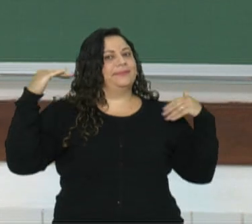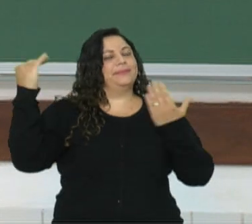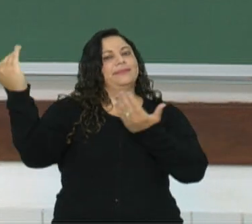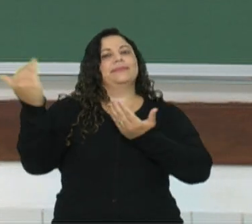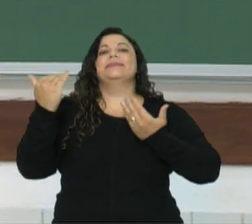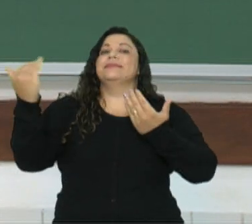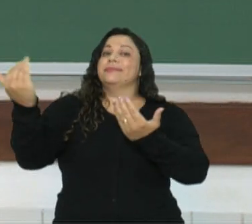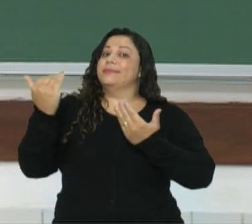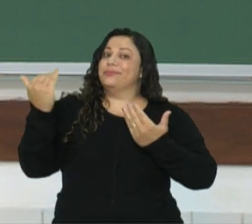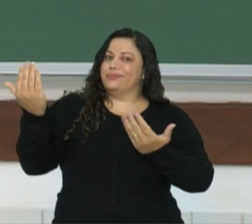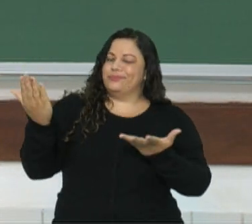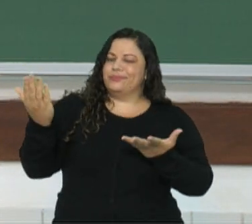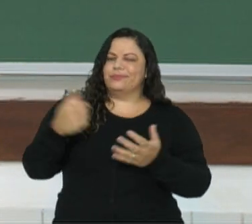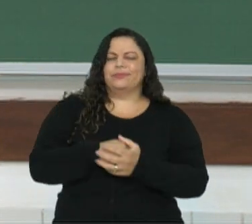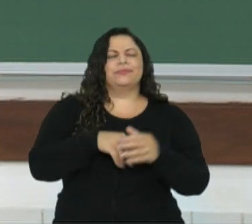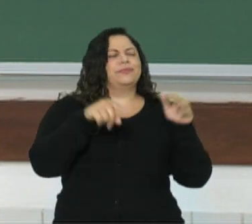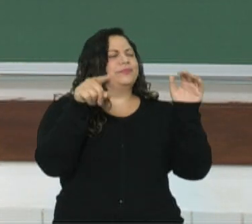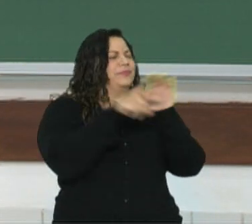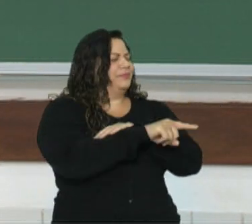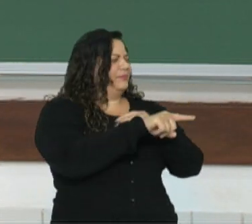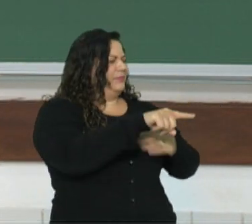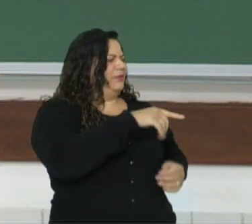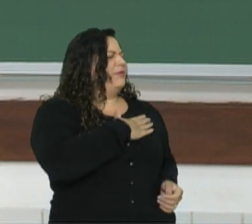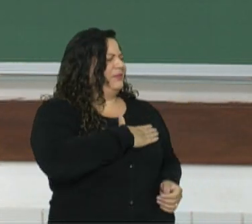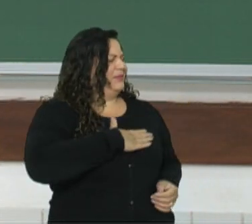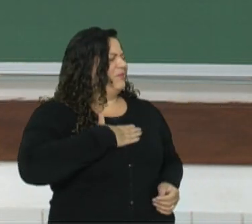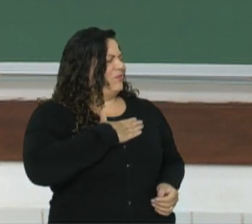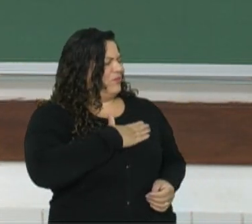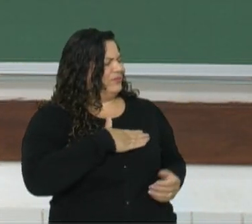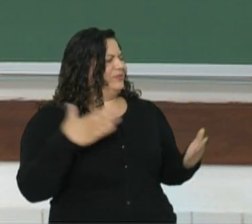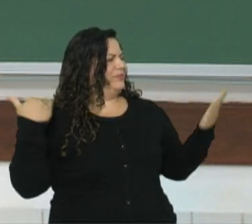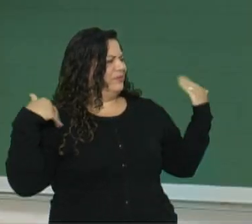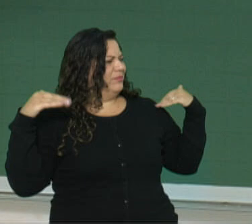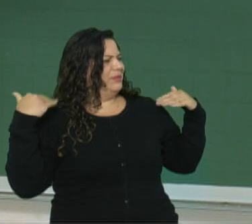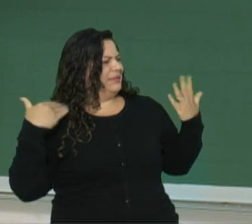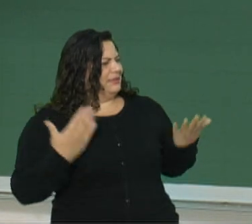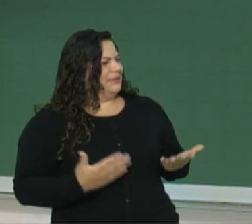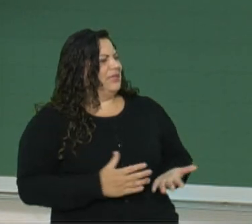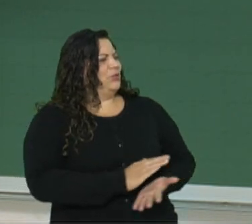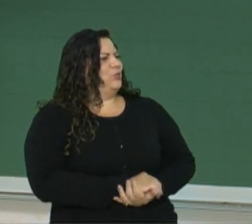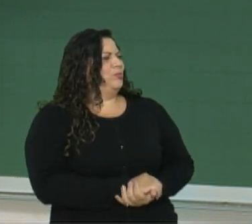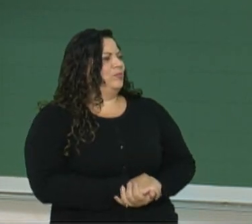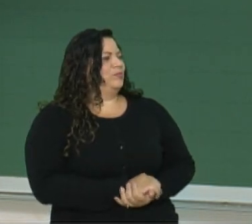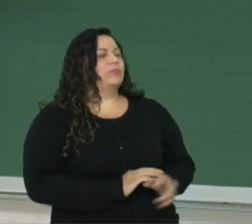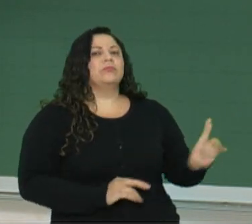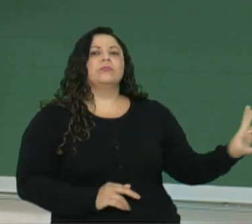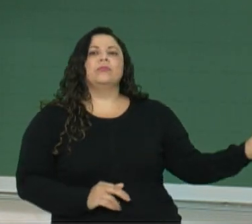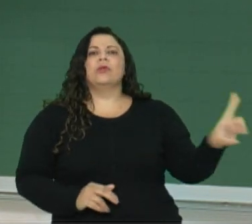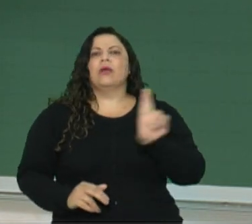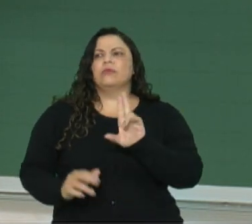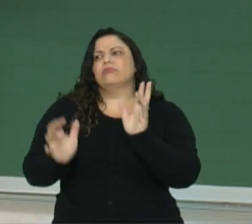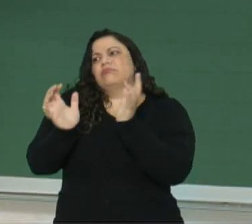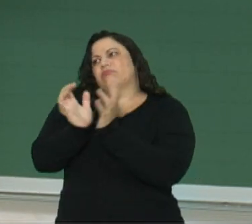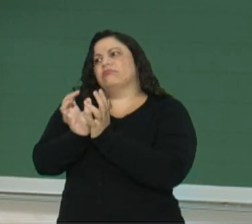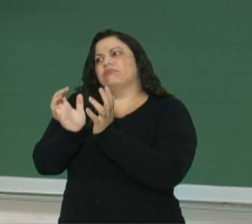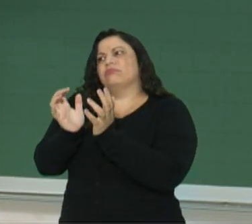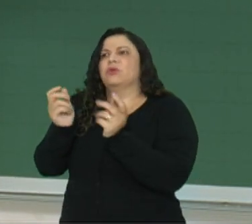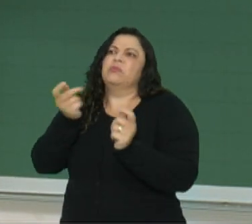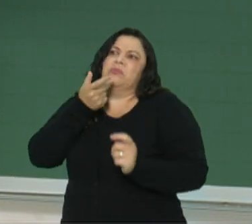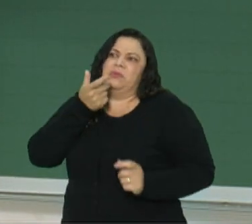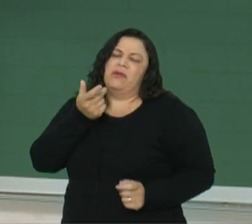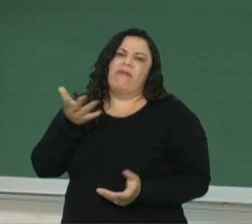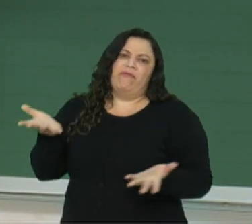assim, você gostou do passeio? E qual é a resposta? Um grupo de alunos vai